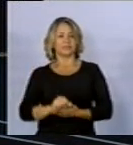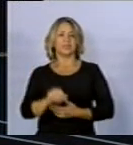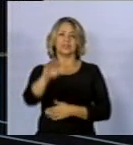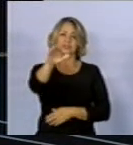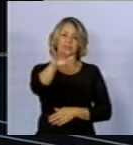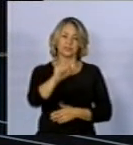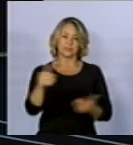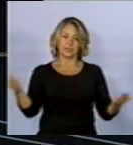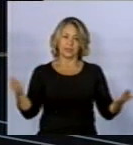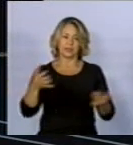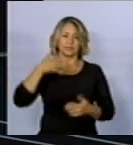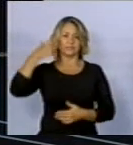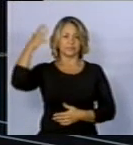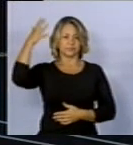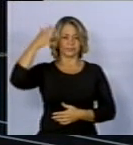a